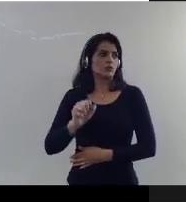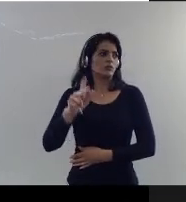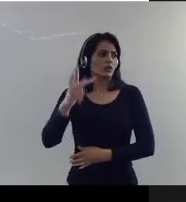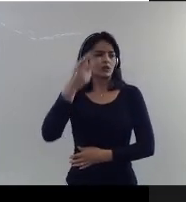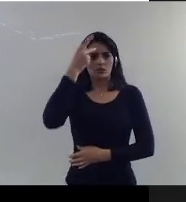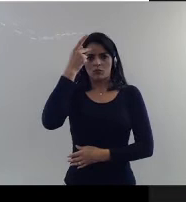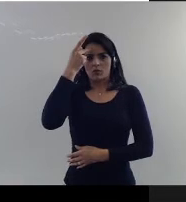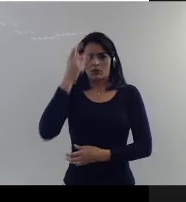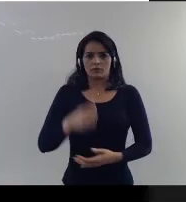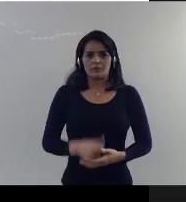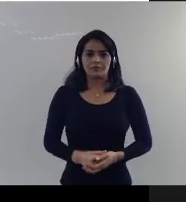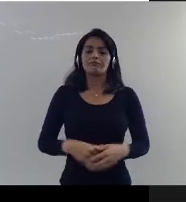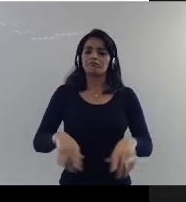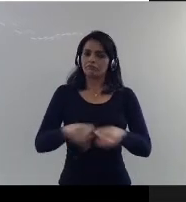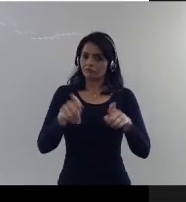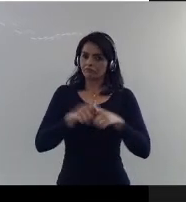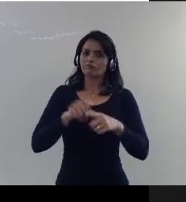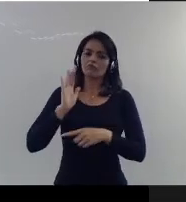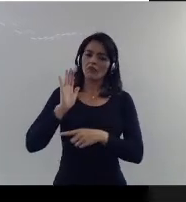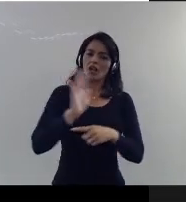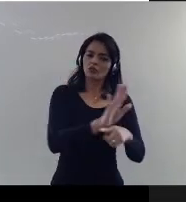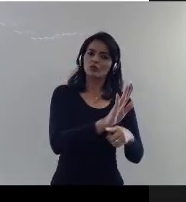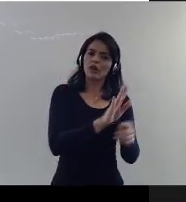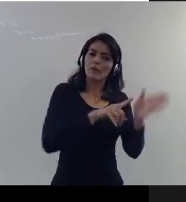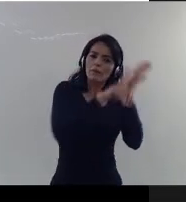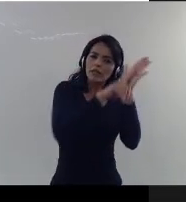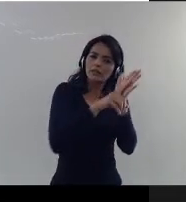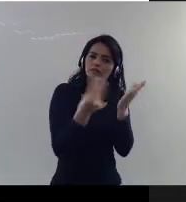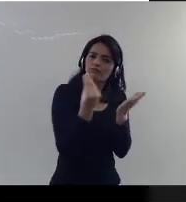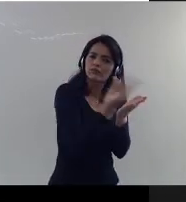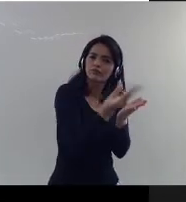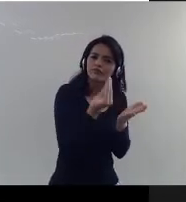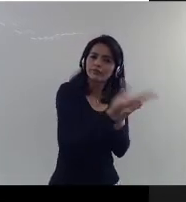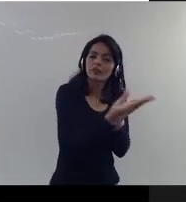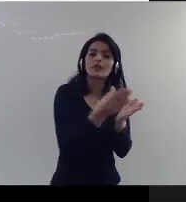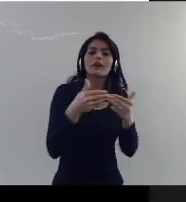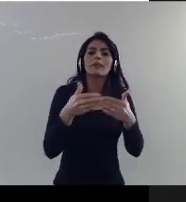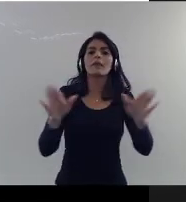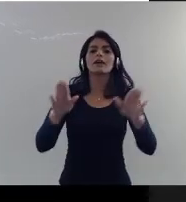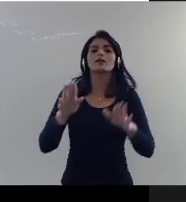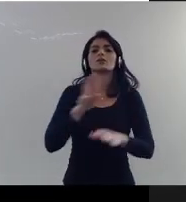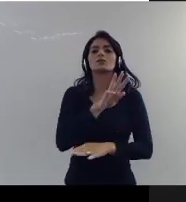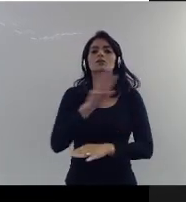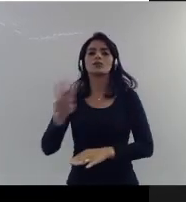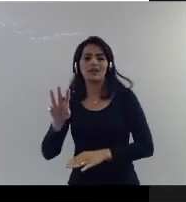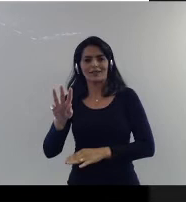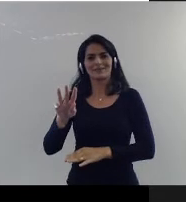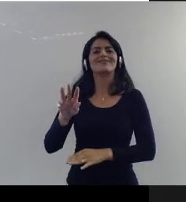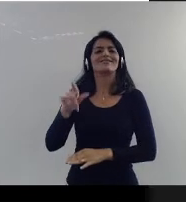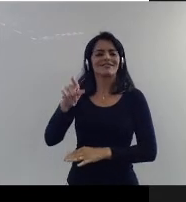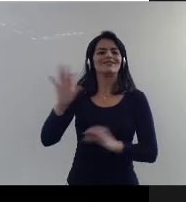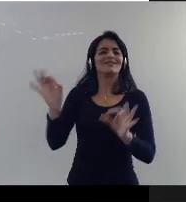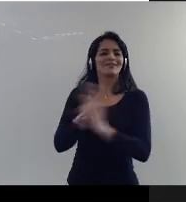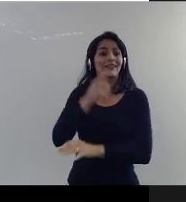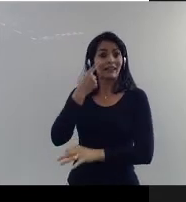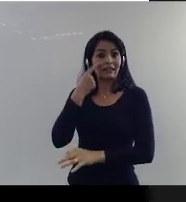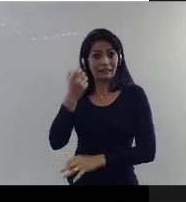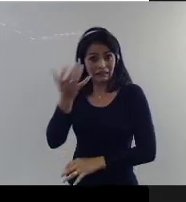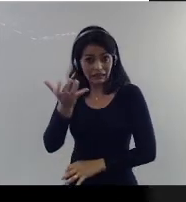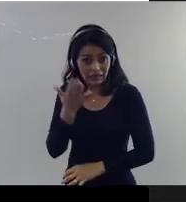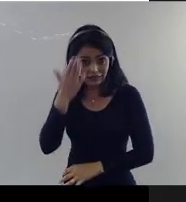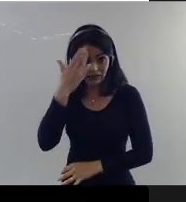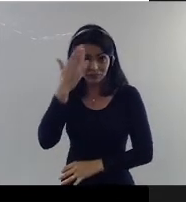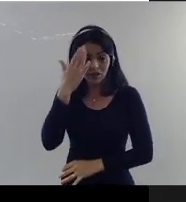tive a oportunidade de colaborar com essa pesquisa. Então, essa pesquisa está aberta no site do Logarithms para quem tiver interesse aí, e é